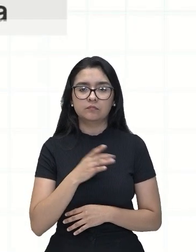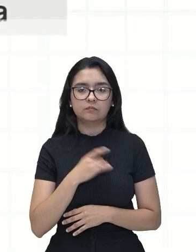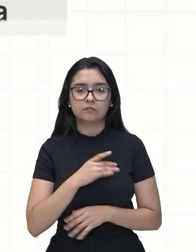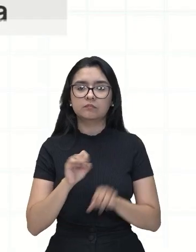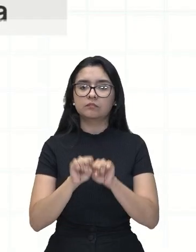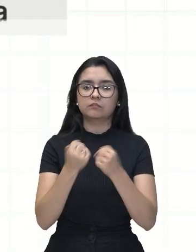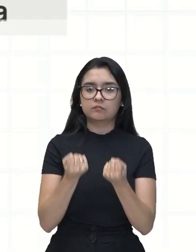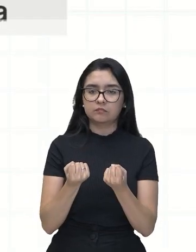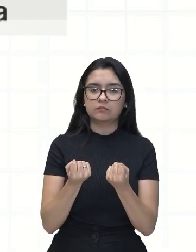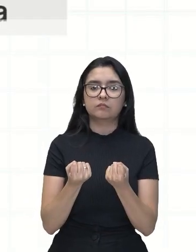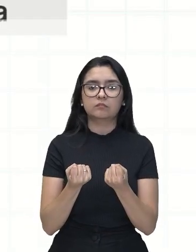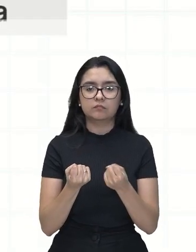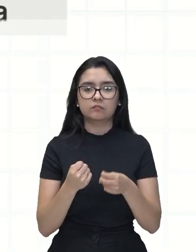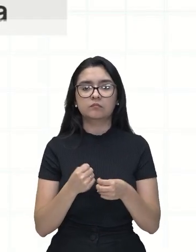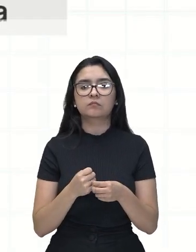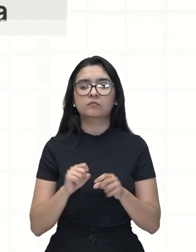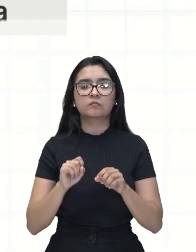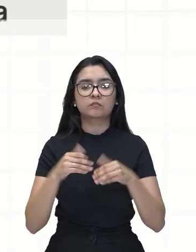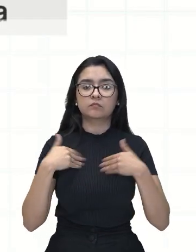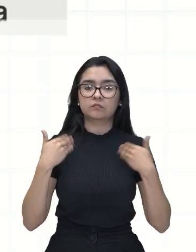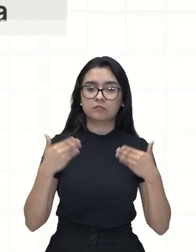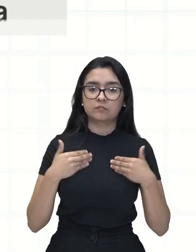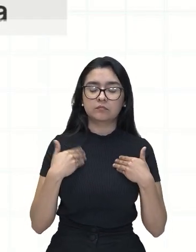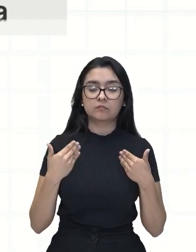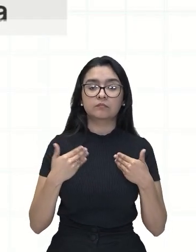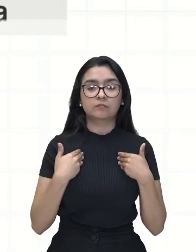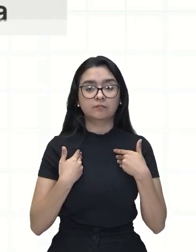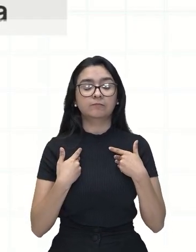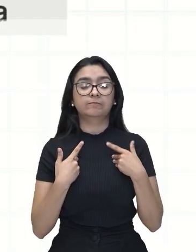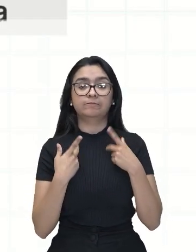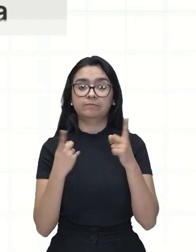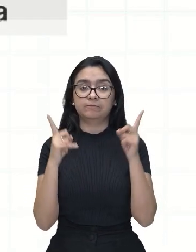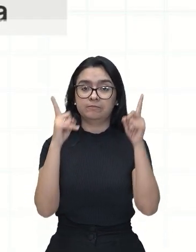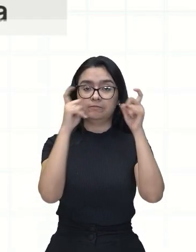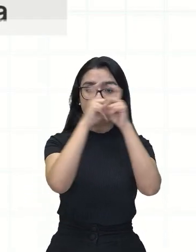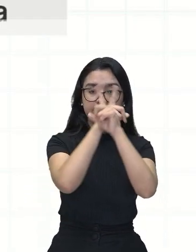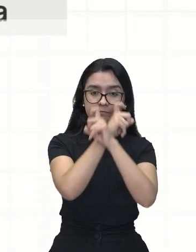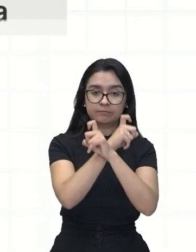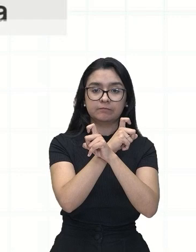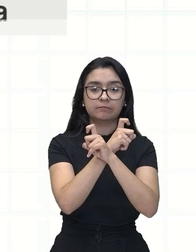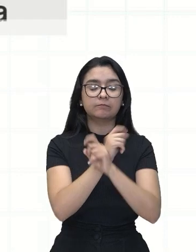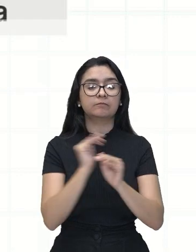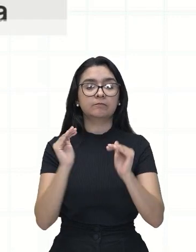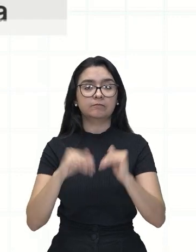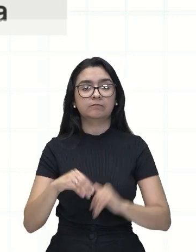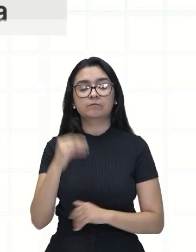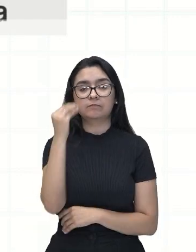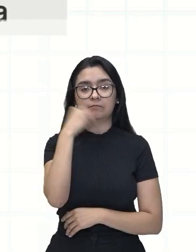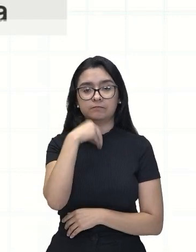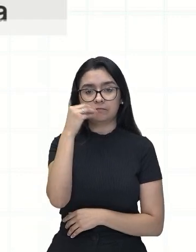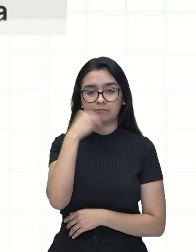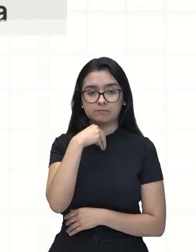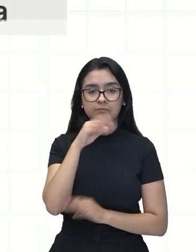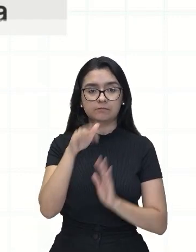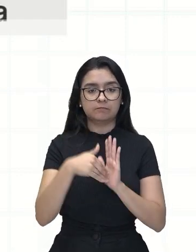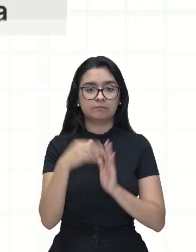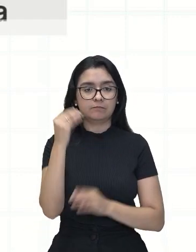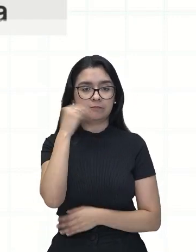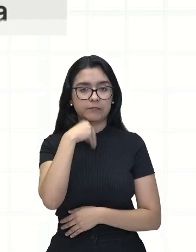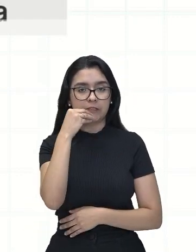quebrável, joyful, alegre, hardly, dificilmente,